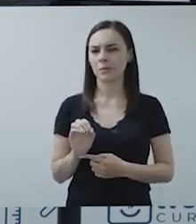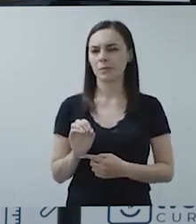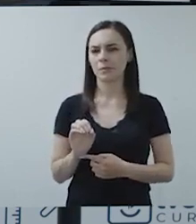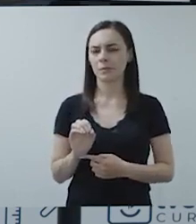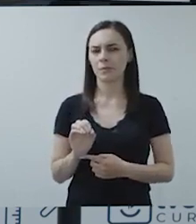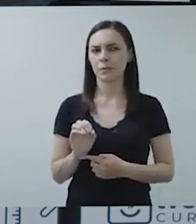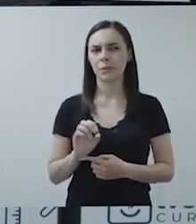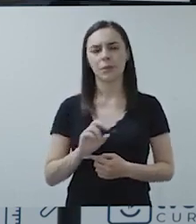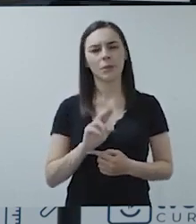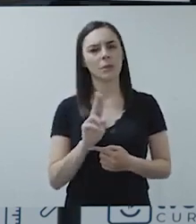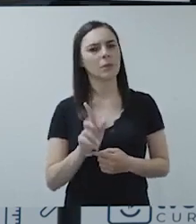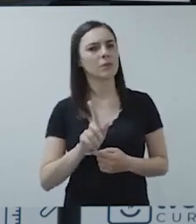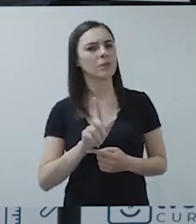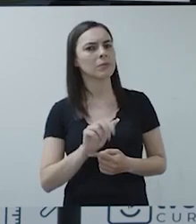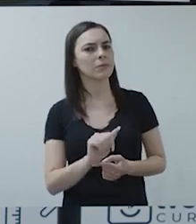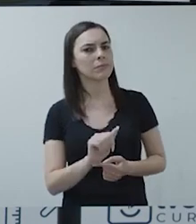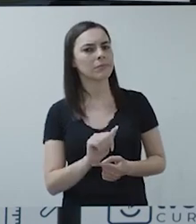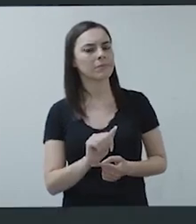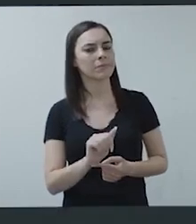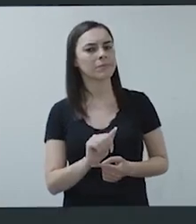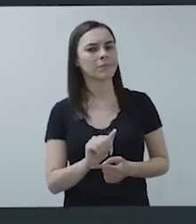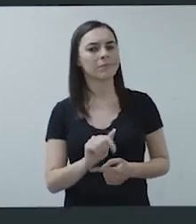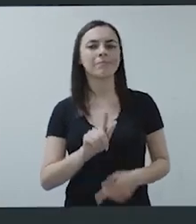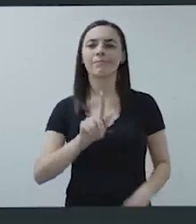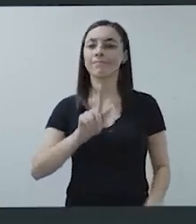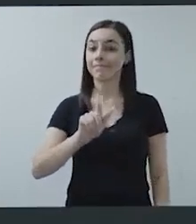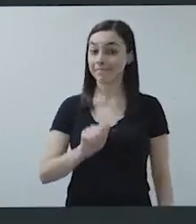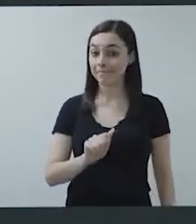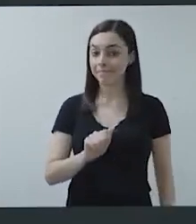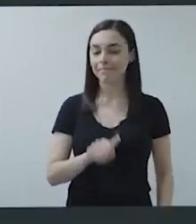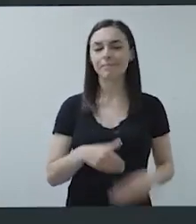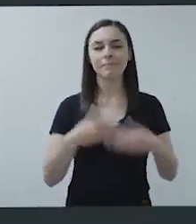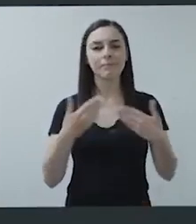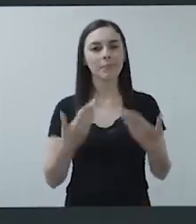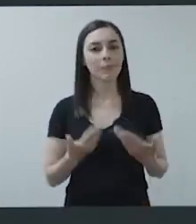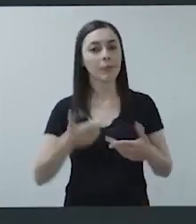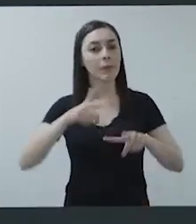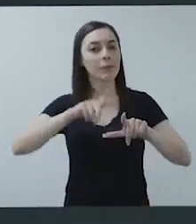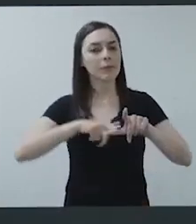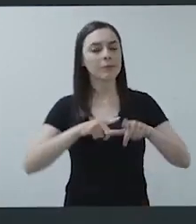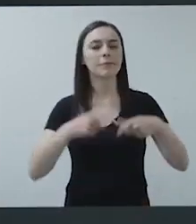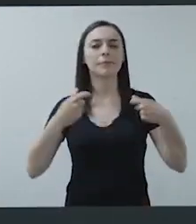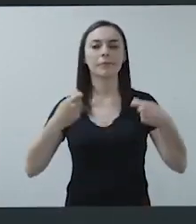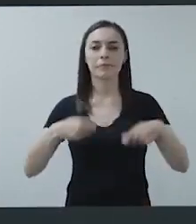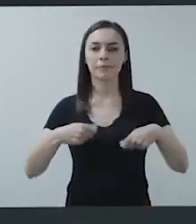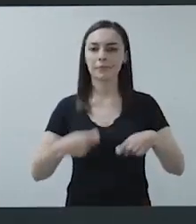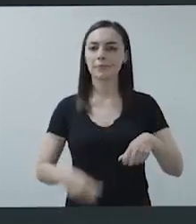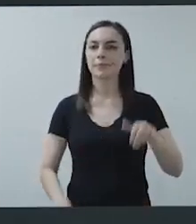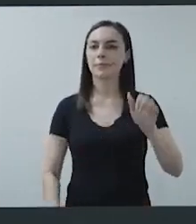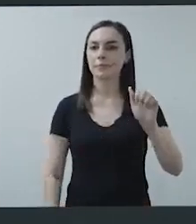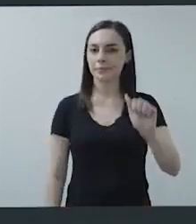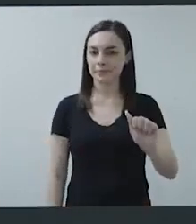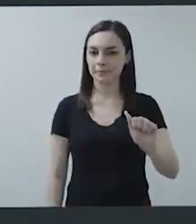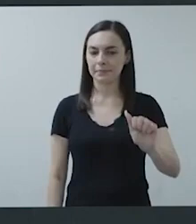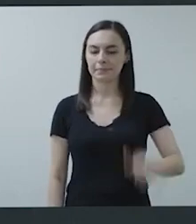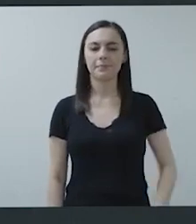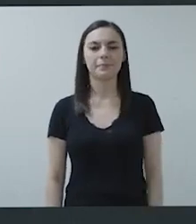ou é ga? É ga. Então eu preciso da letra